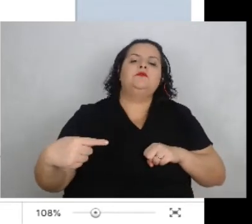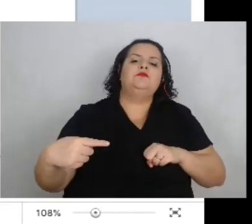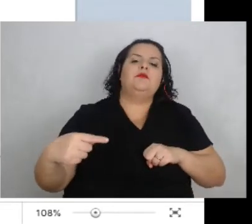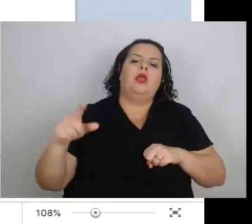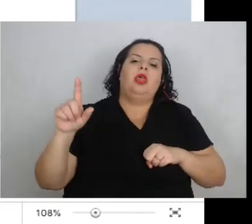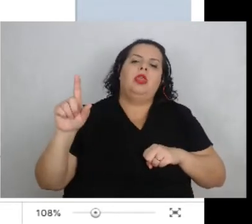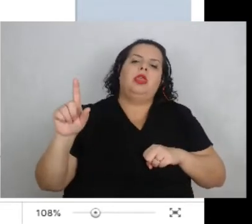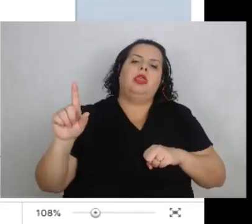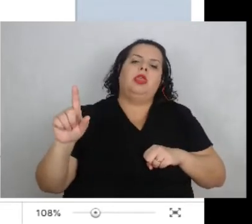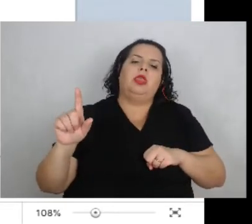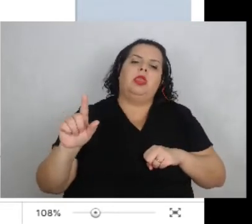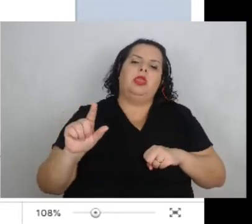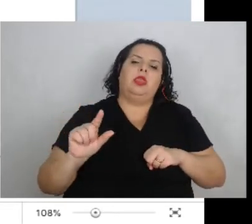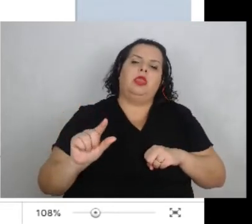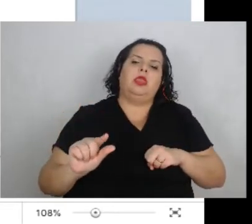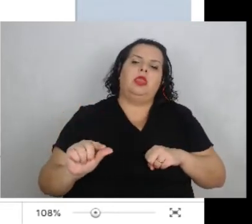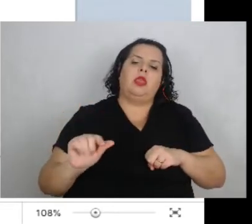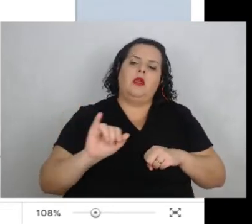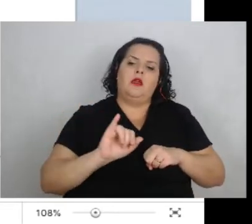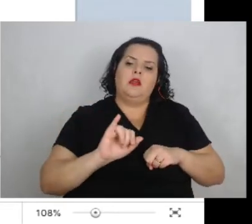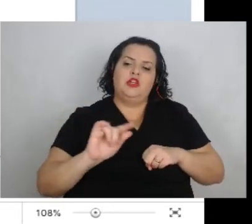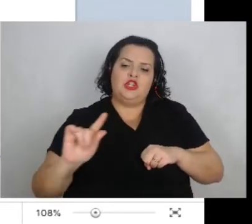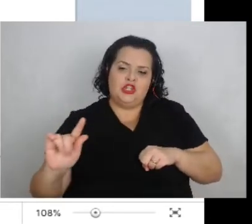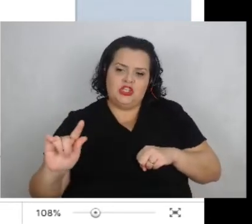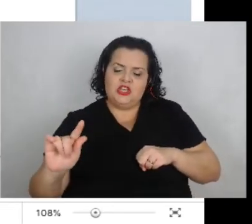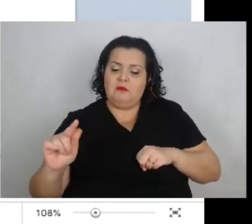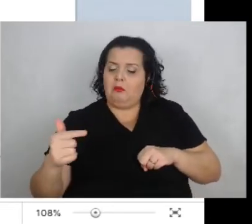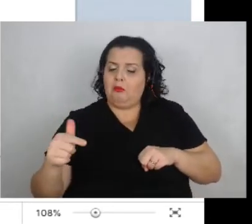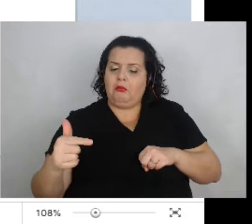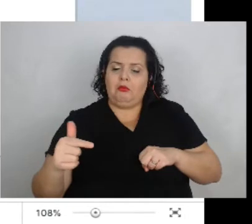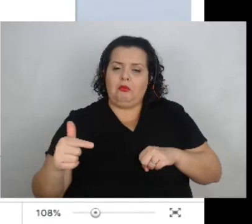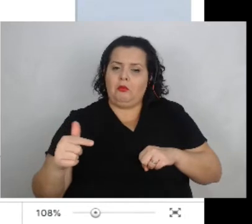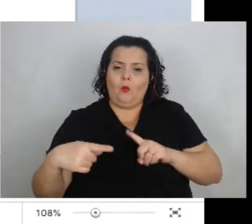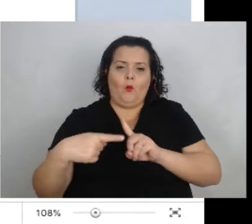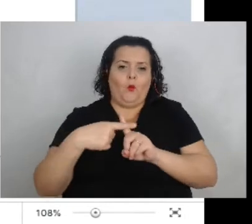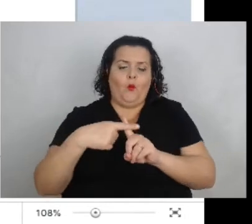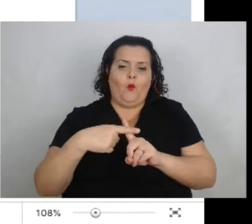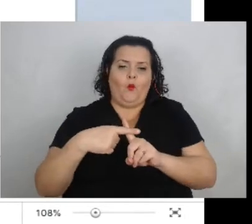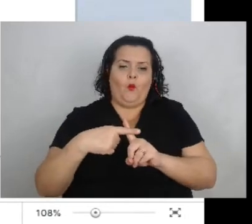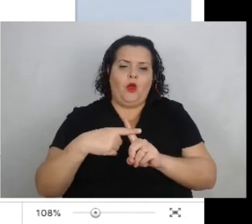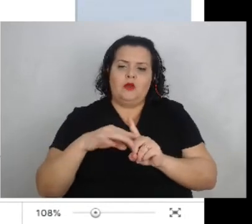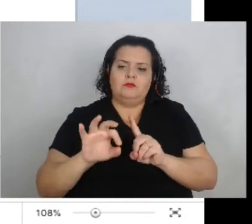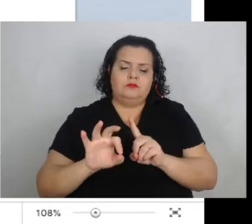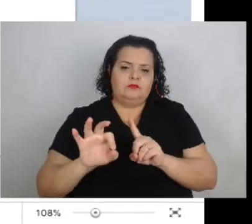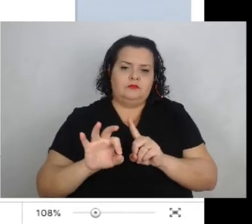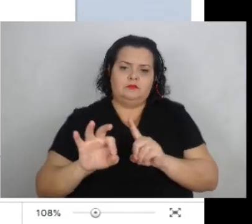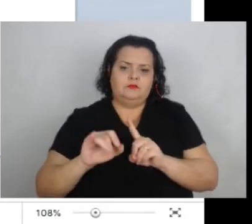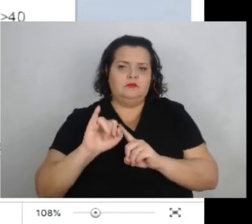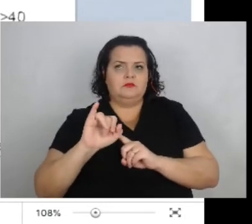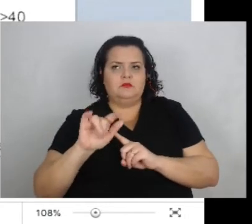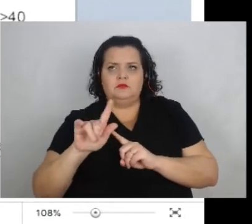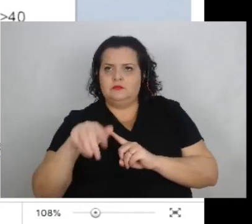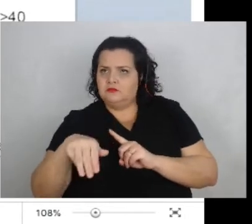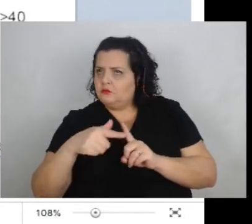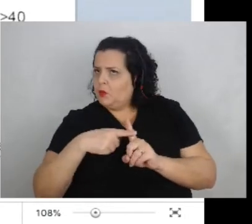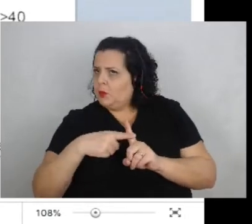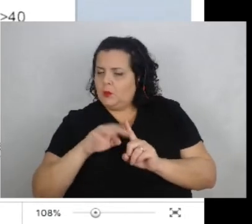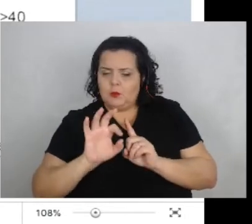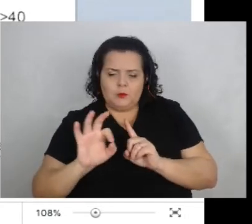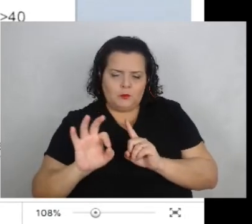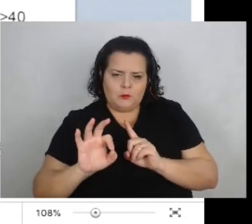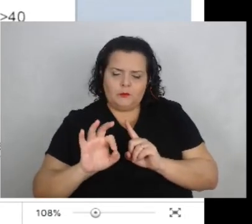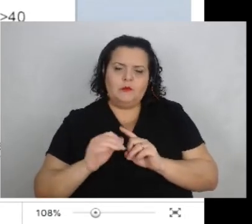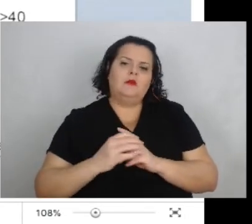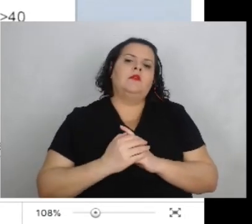IgG caiu e a gente não tem mais positividade da IgG e nem da IgM. O ideal